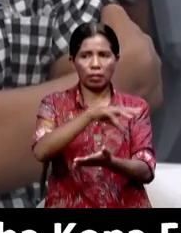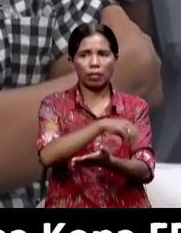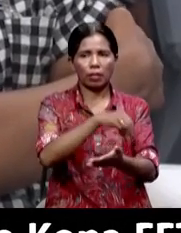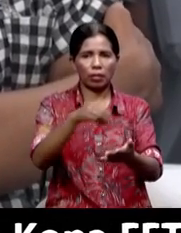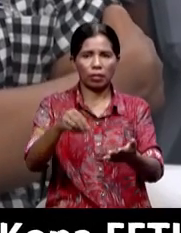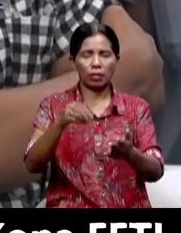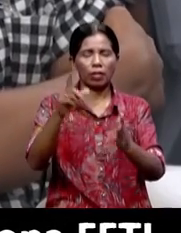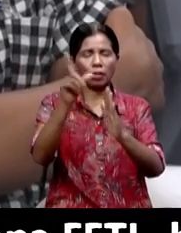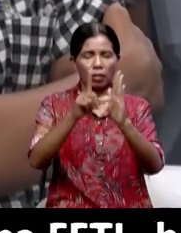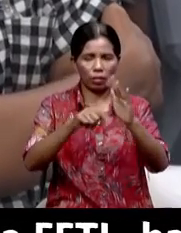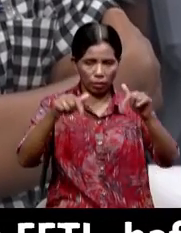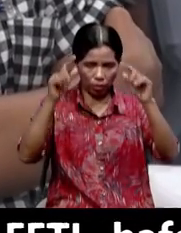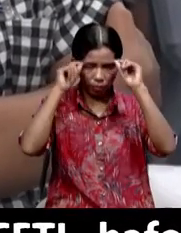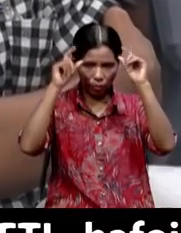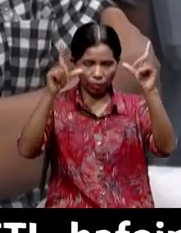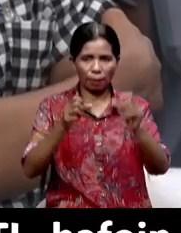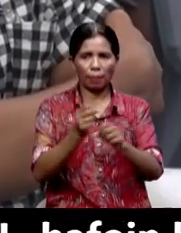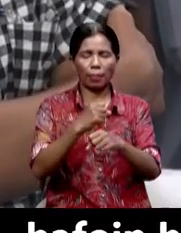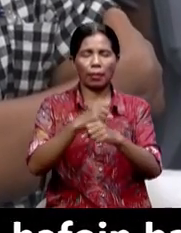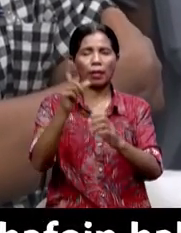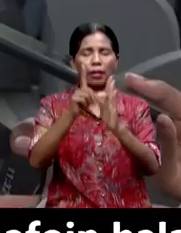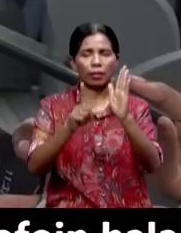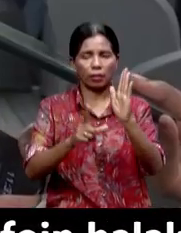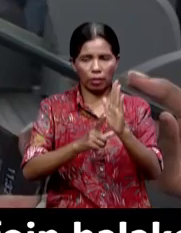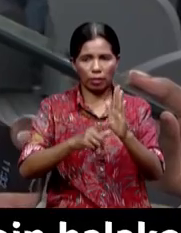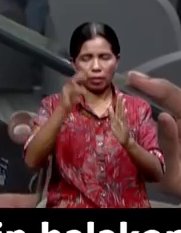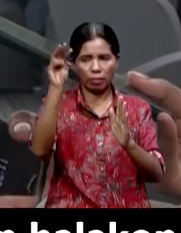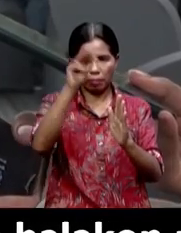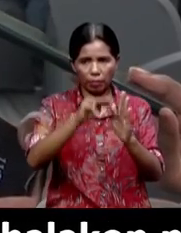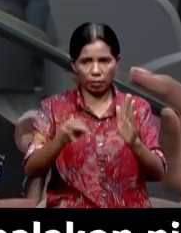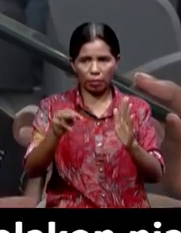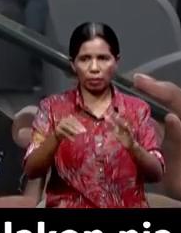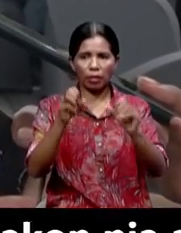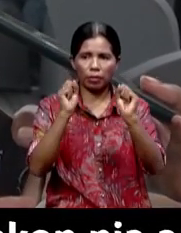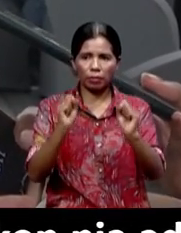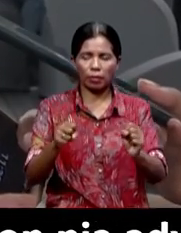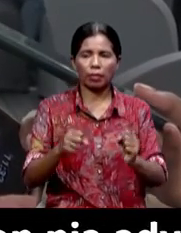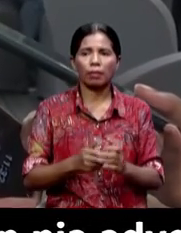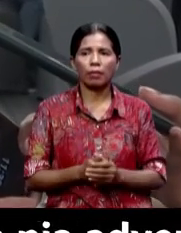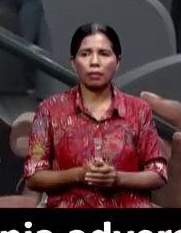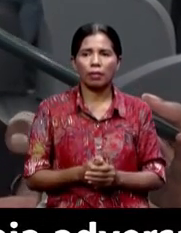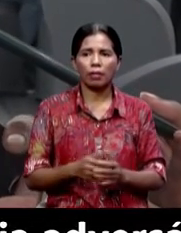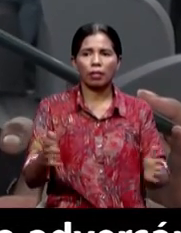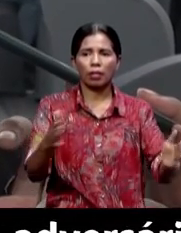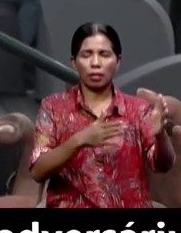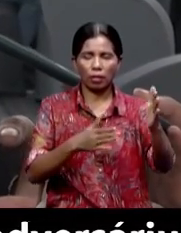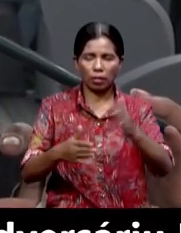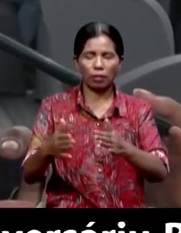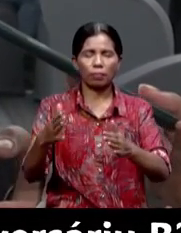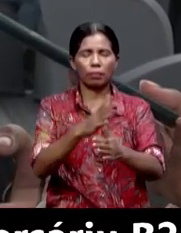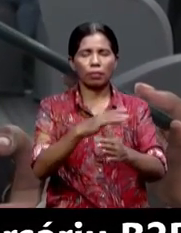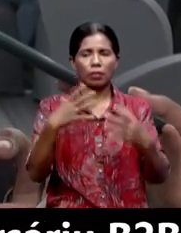estratégia meteorologia e Timor-Leste. A lei meteorologia para a tua a libur força